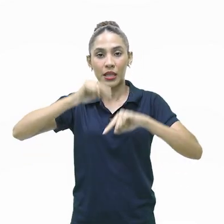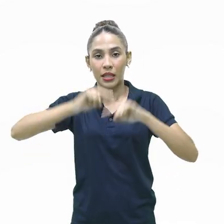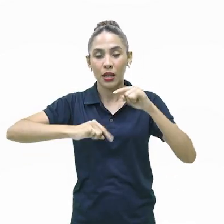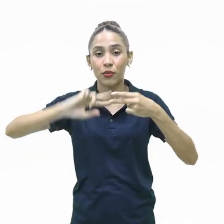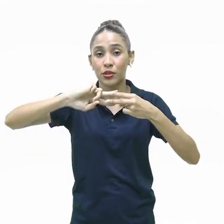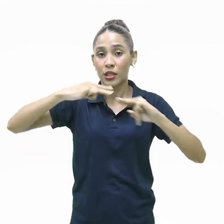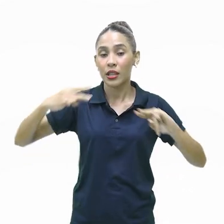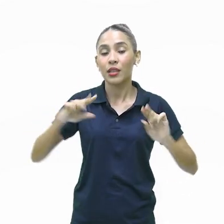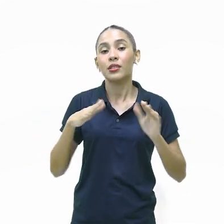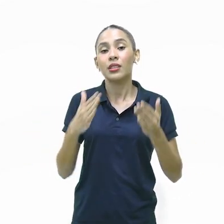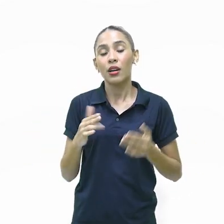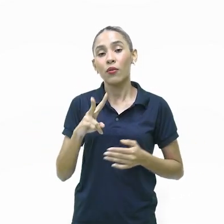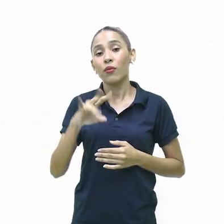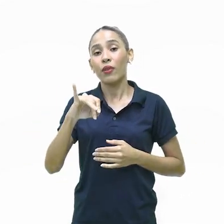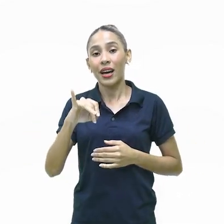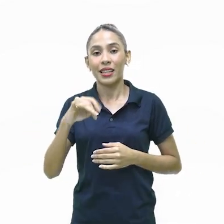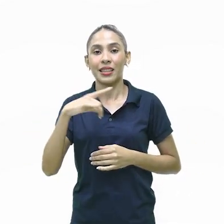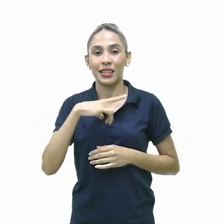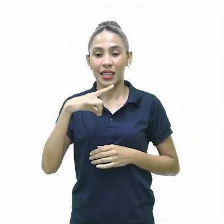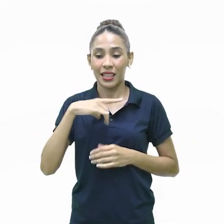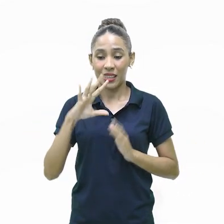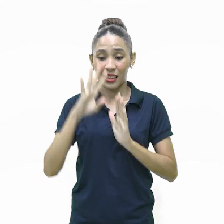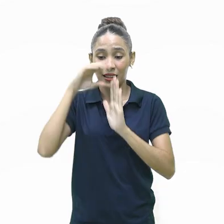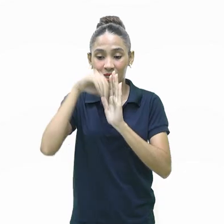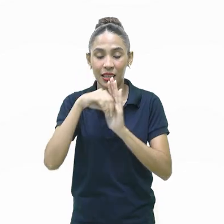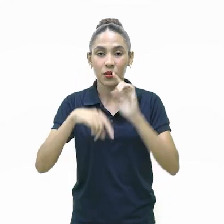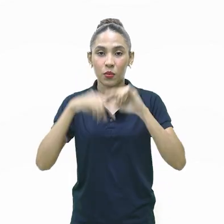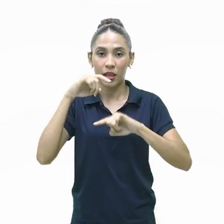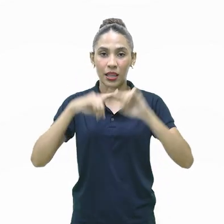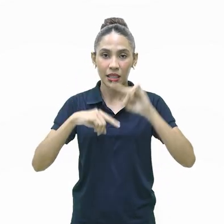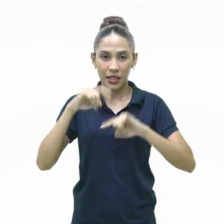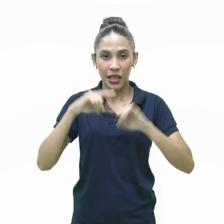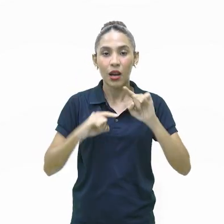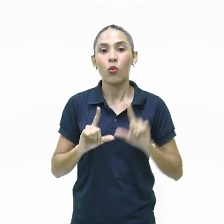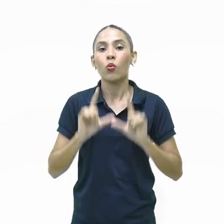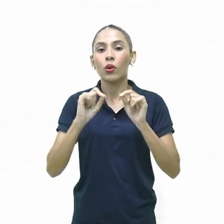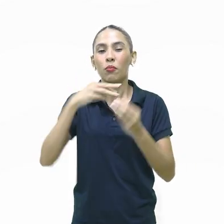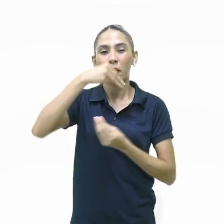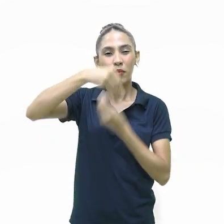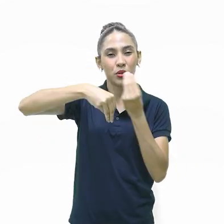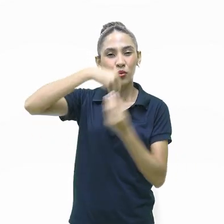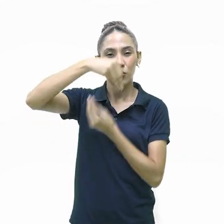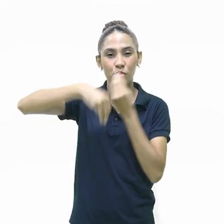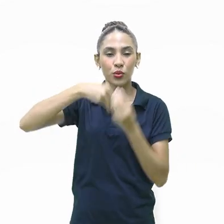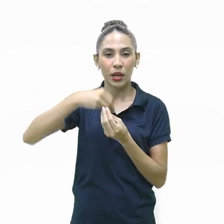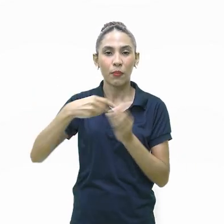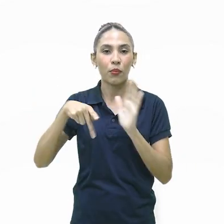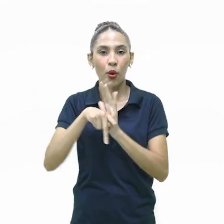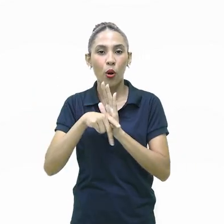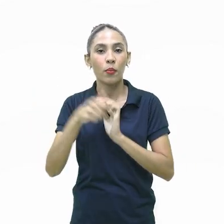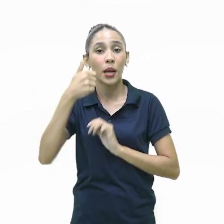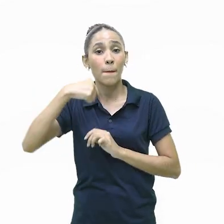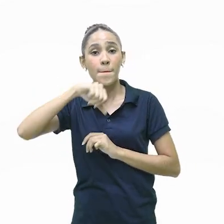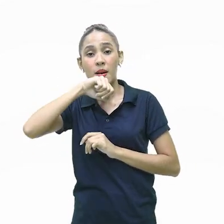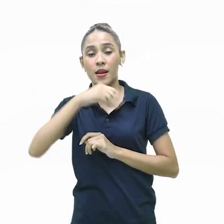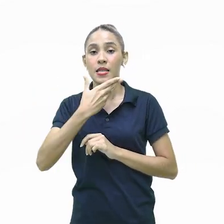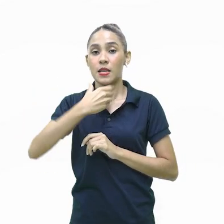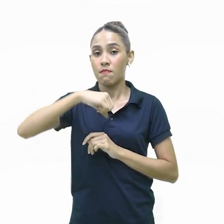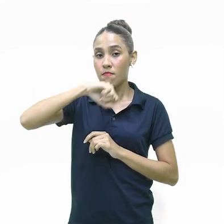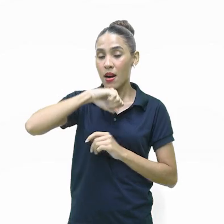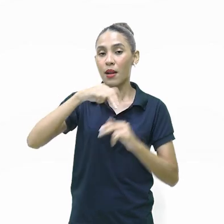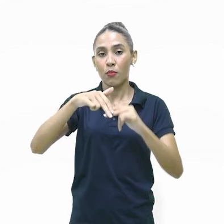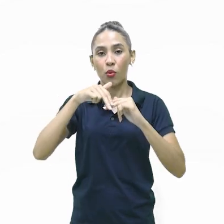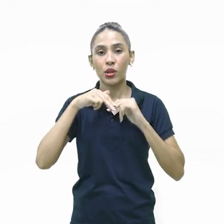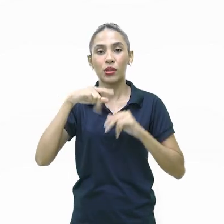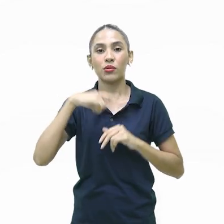seja, ele já vai ter no seu material, né, uma mistura dos seus genitores. Daí vem a